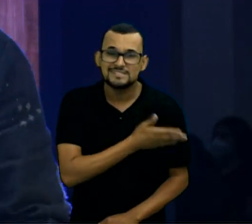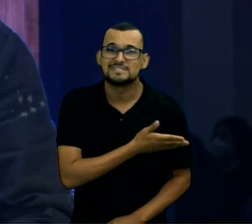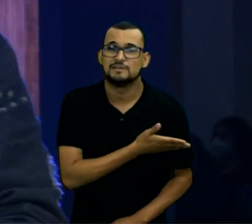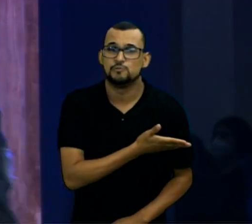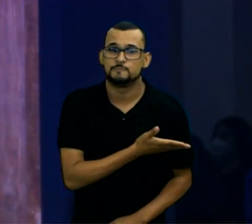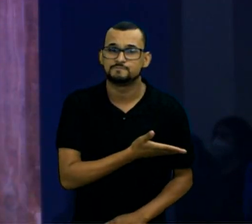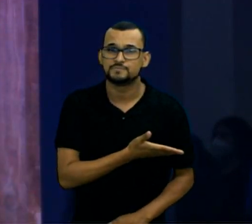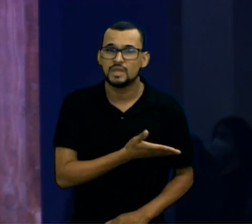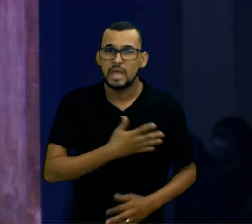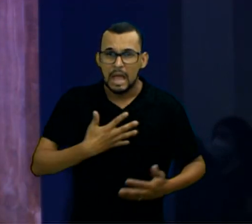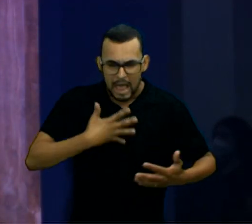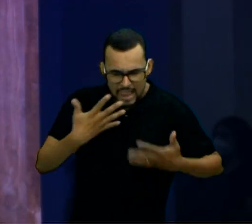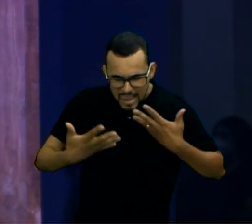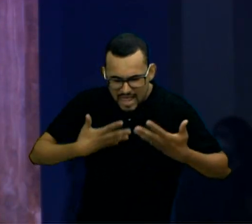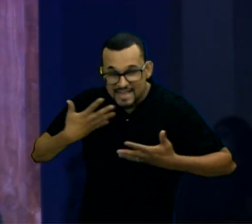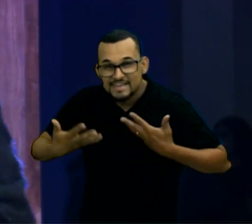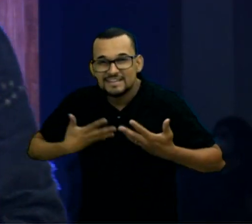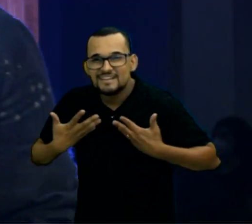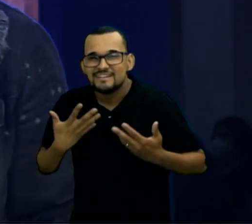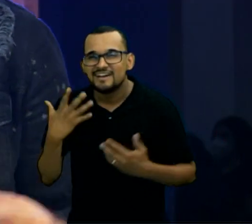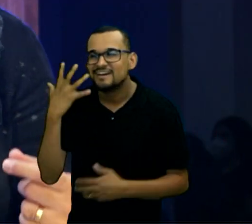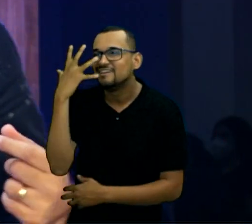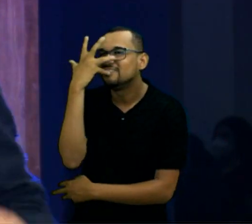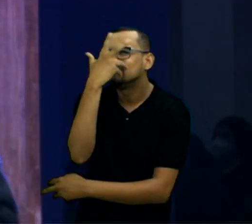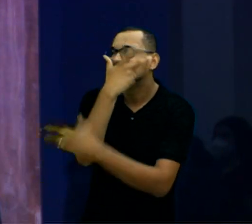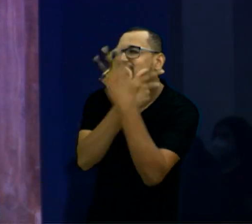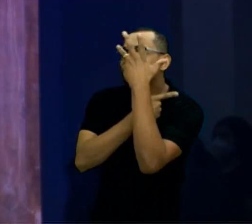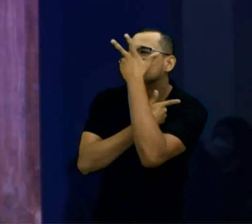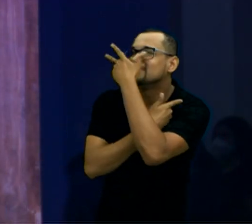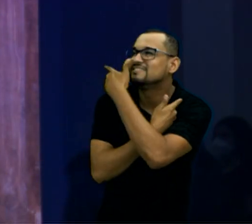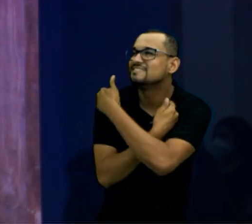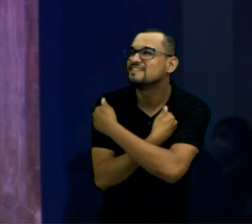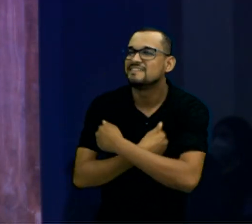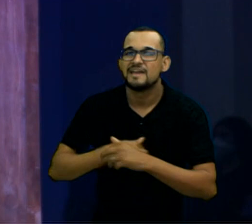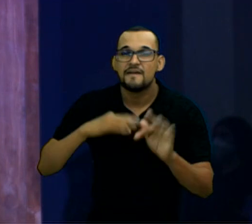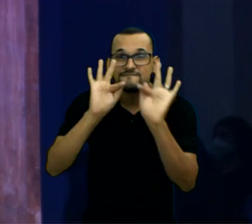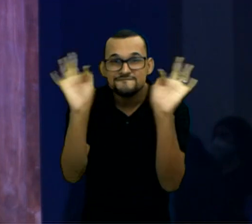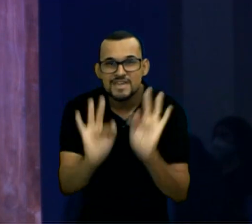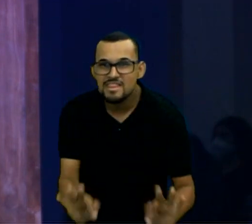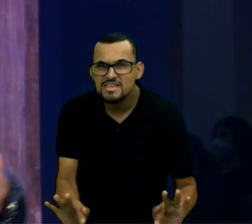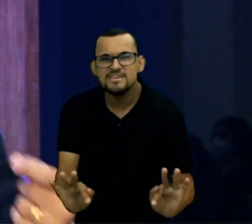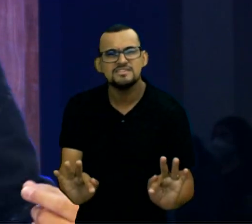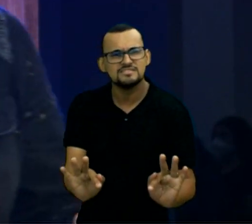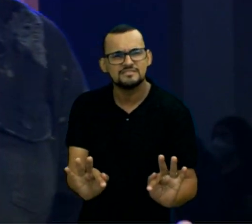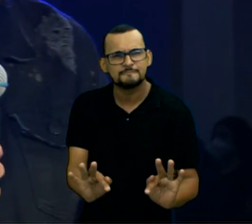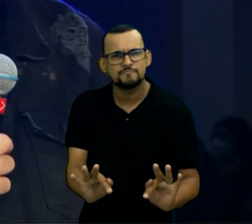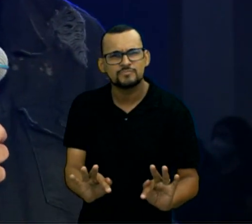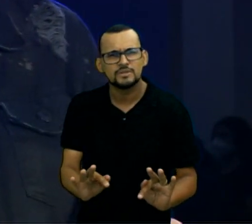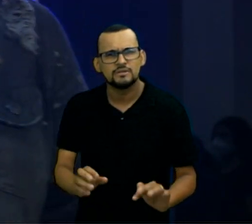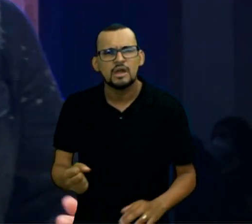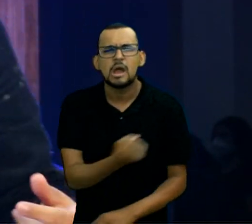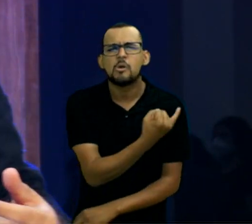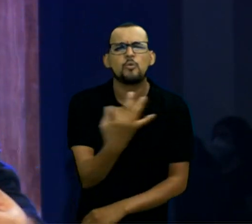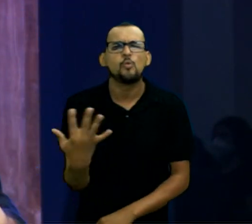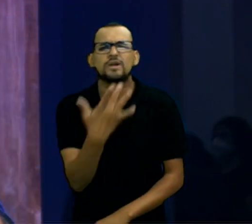o coração alegre aformoseia o rosto. Seja feliz o seu coração. Quantas